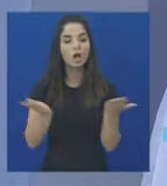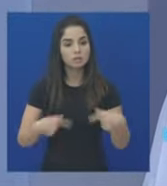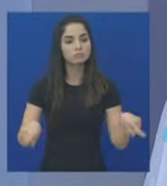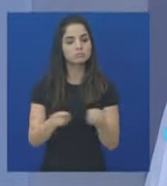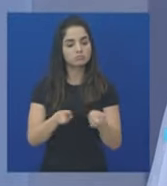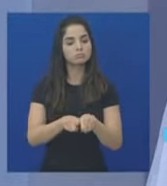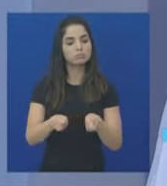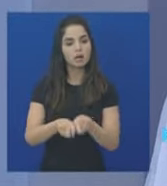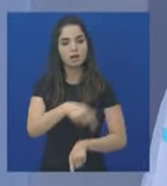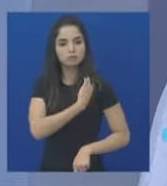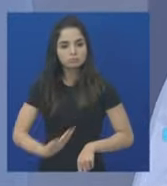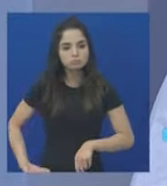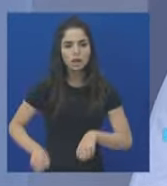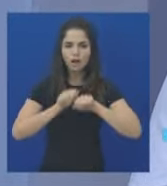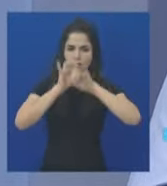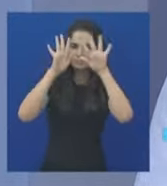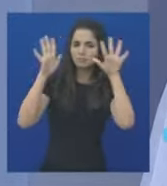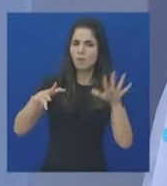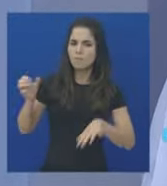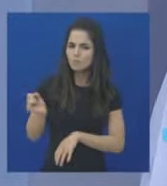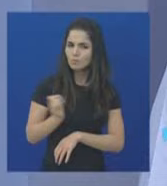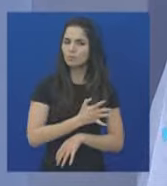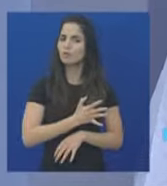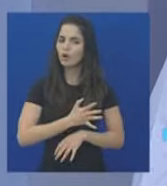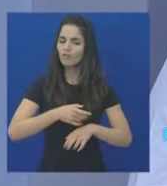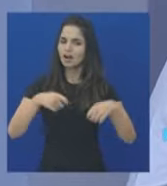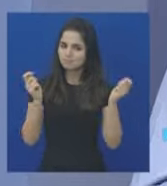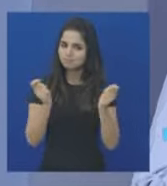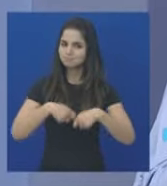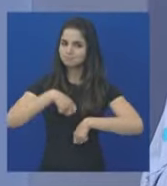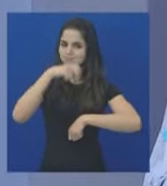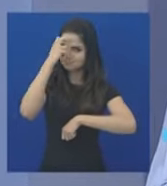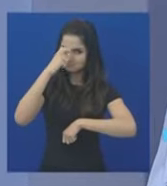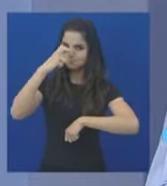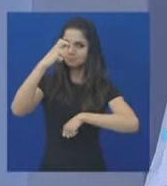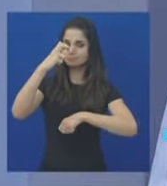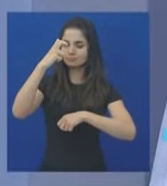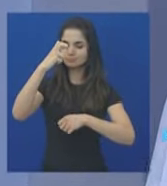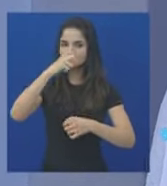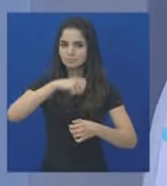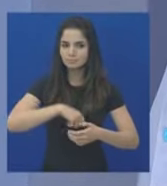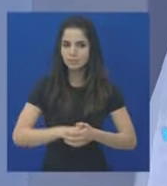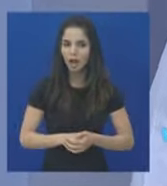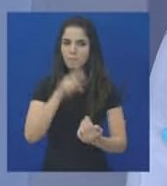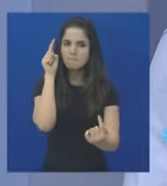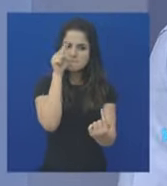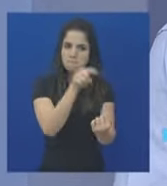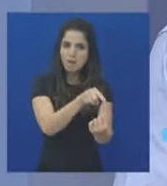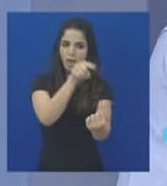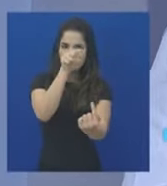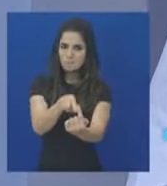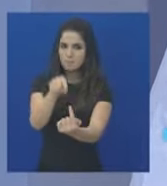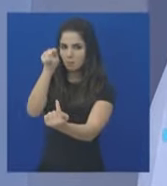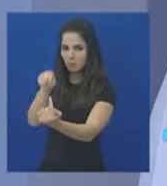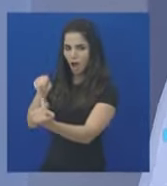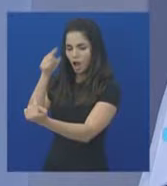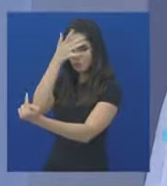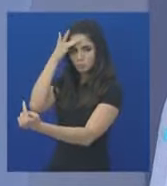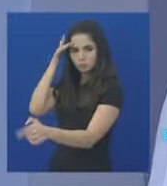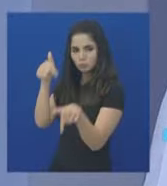uma administração moderna, vamos capacitar e colocar metas para que os nossos servidores possam